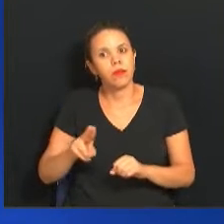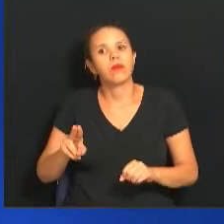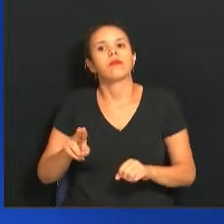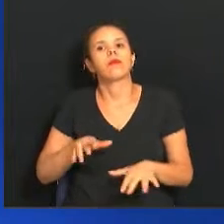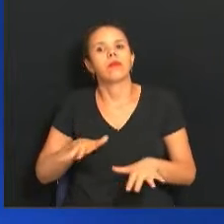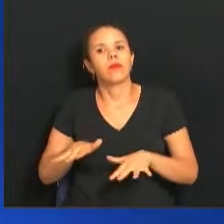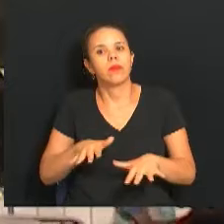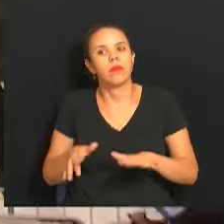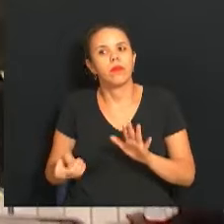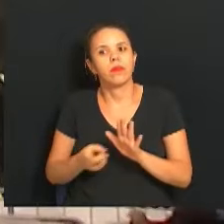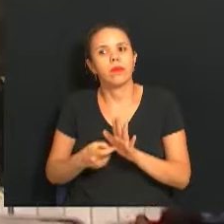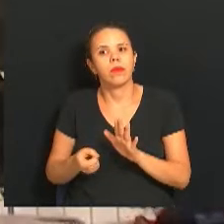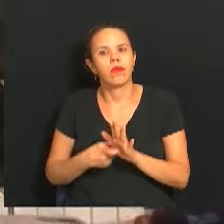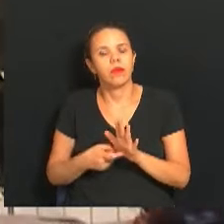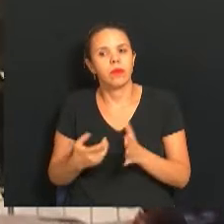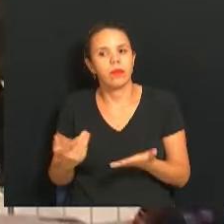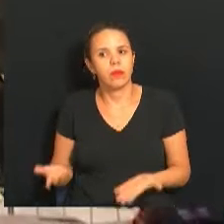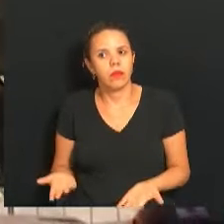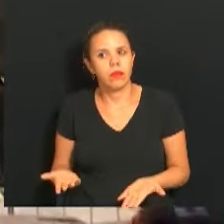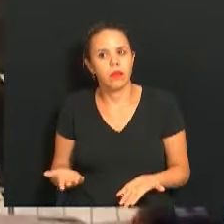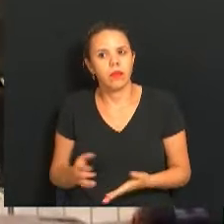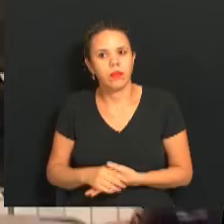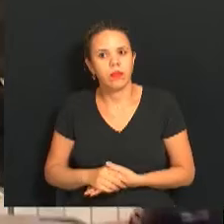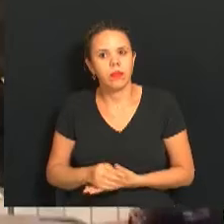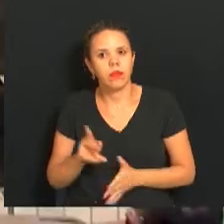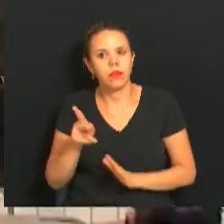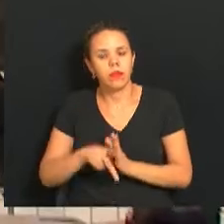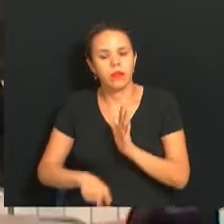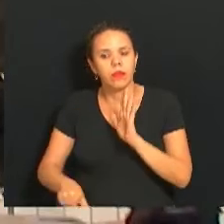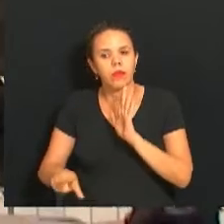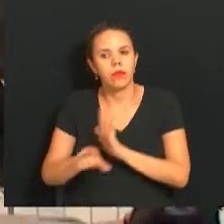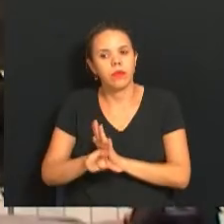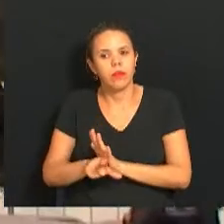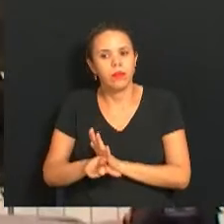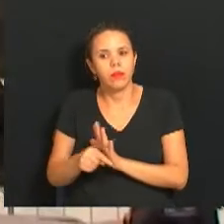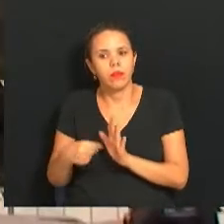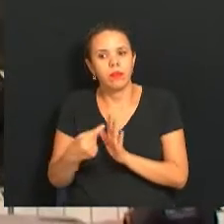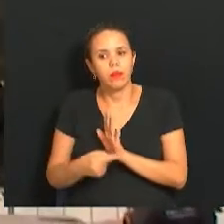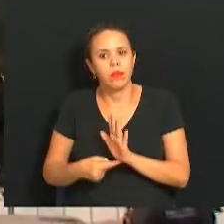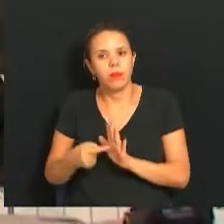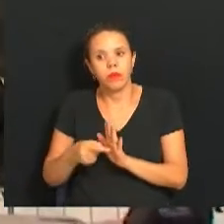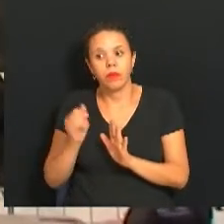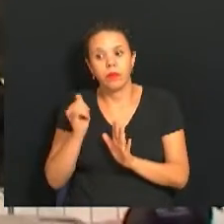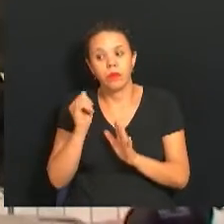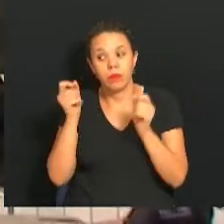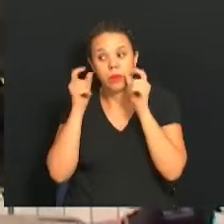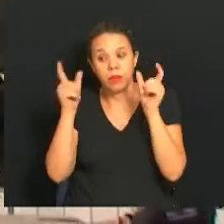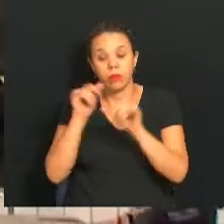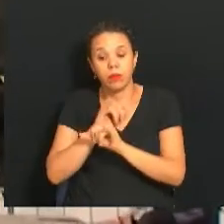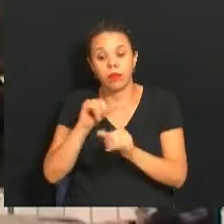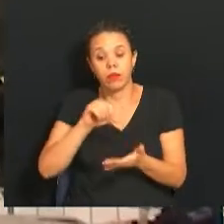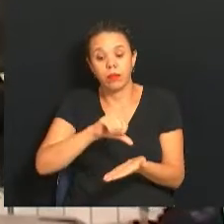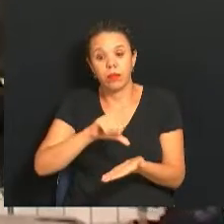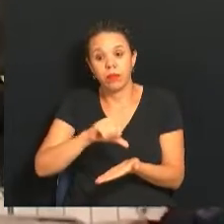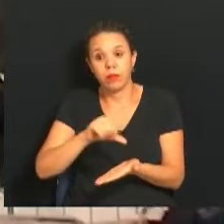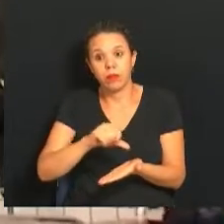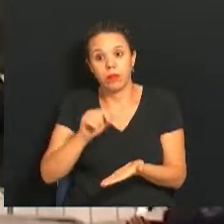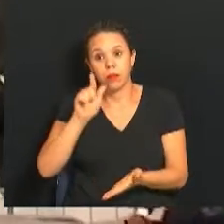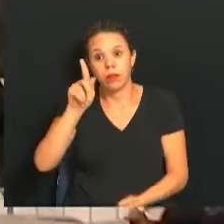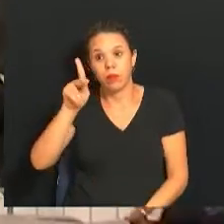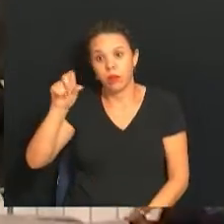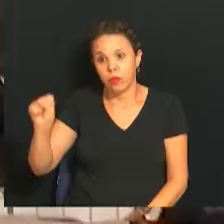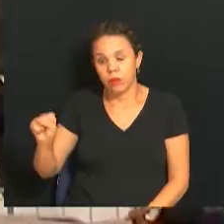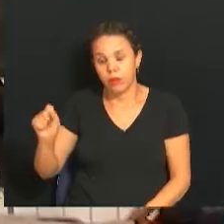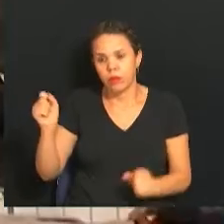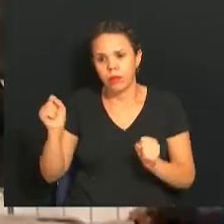com botão do pânico. De acordo com o projeto de lei, o botão do pânico vai gerar localização de GPS, que,